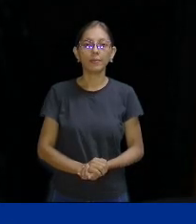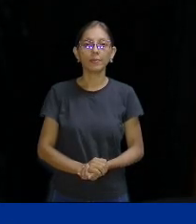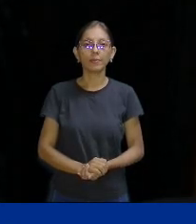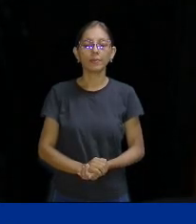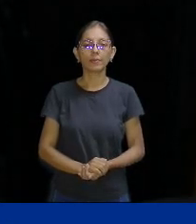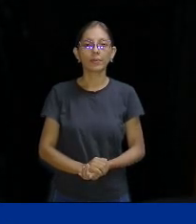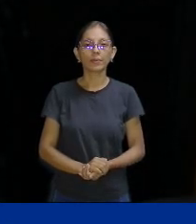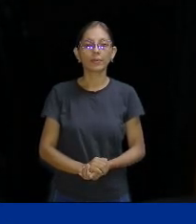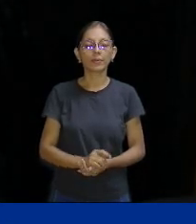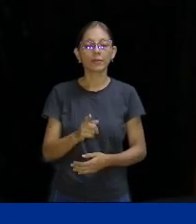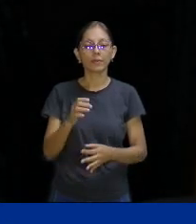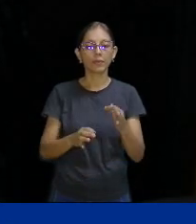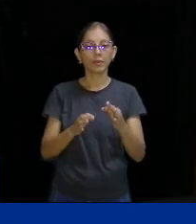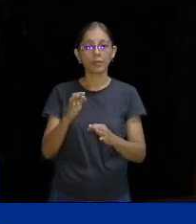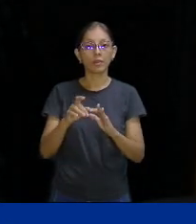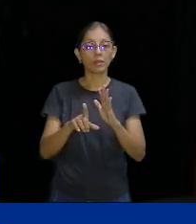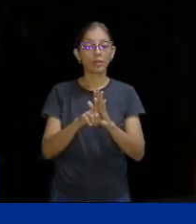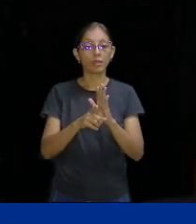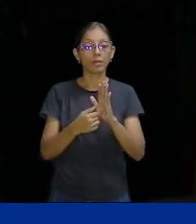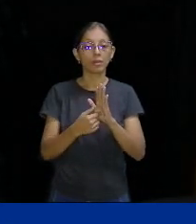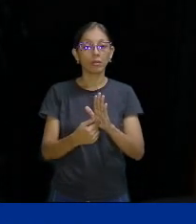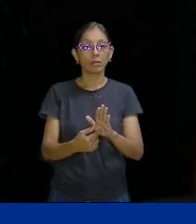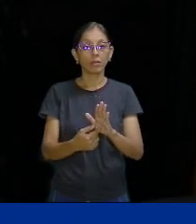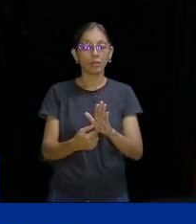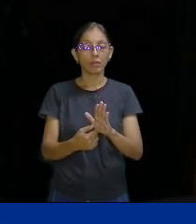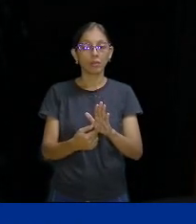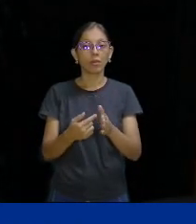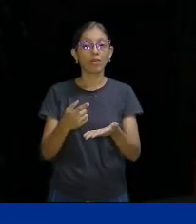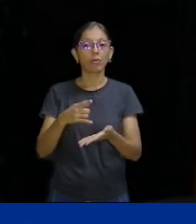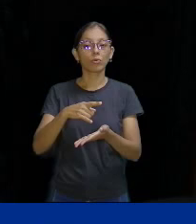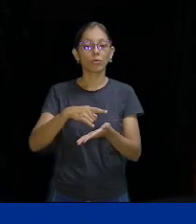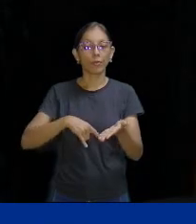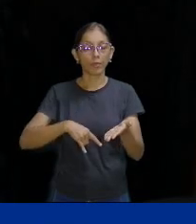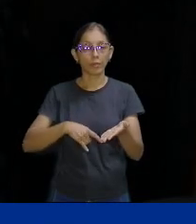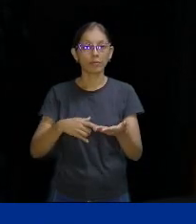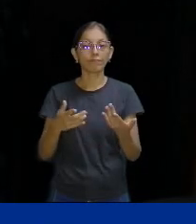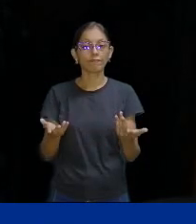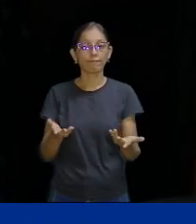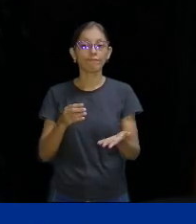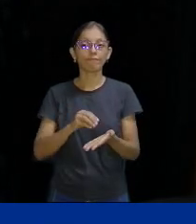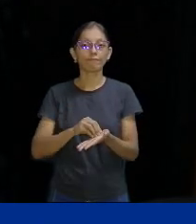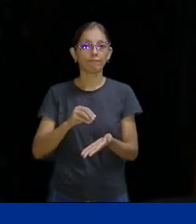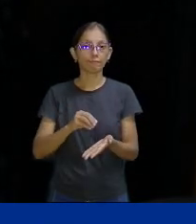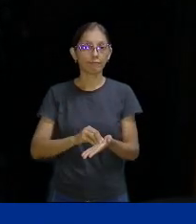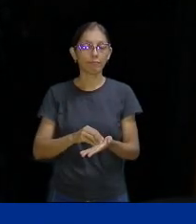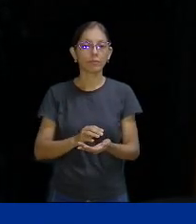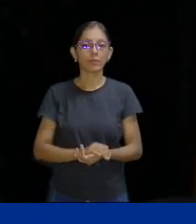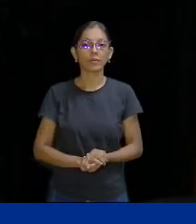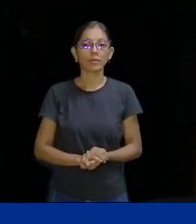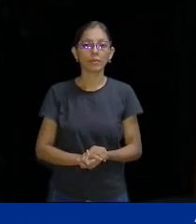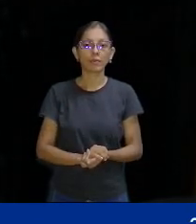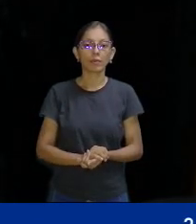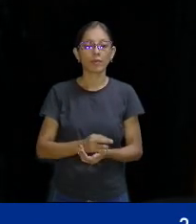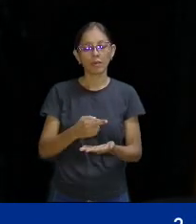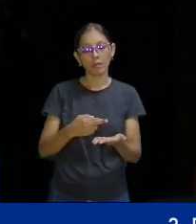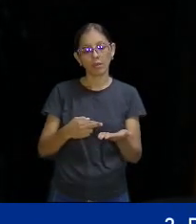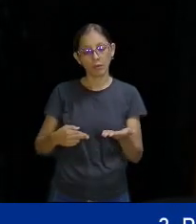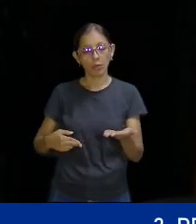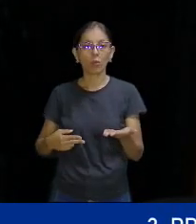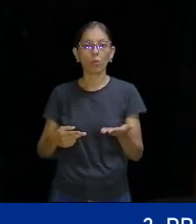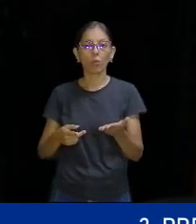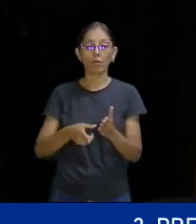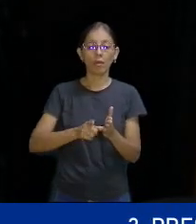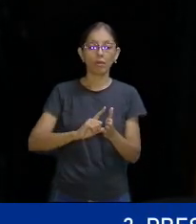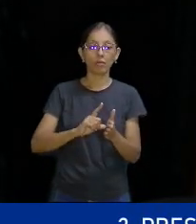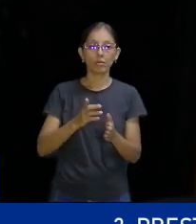Eleitoral, até mesmo porque o partido também não apresentou relatórios parciais das contas, ou seja, tudo que foi feito